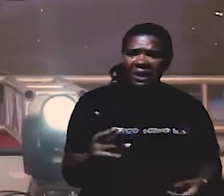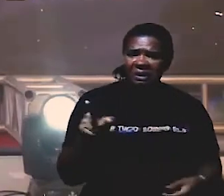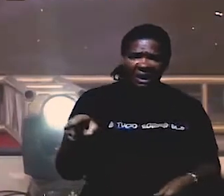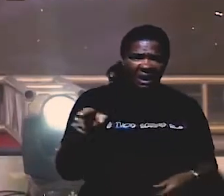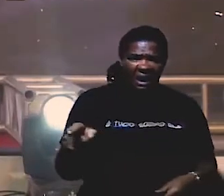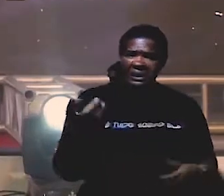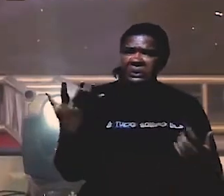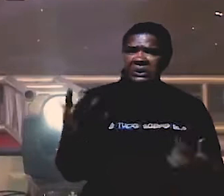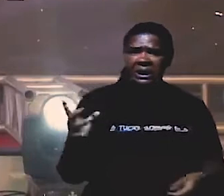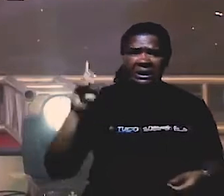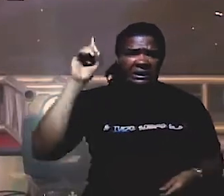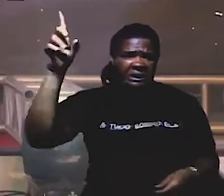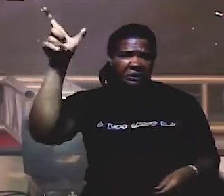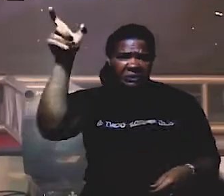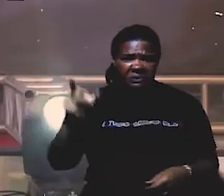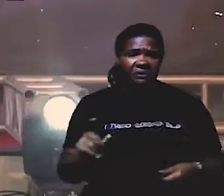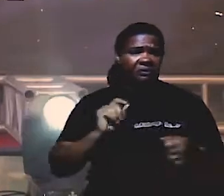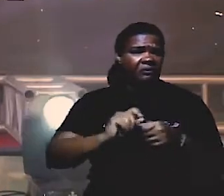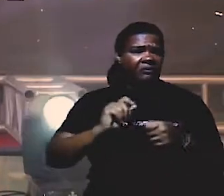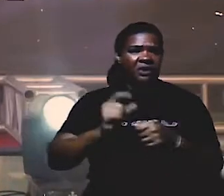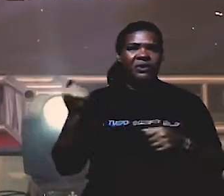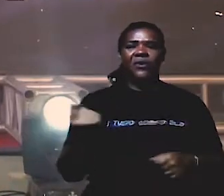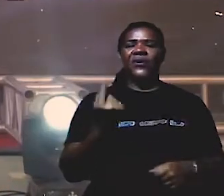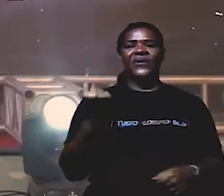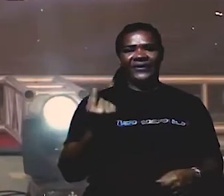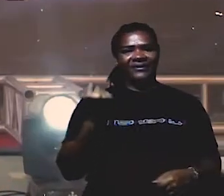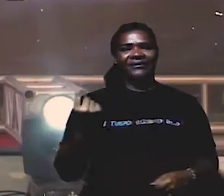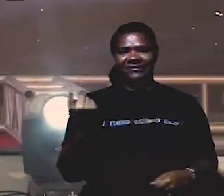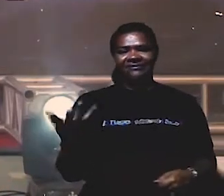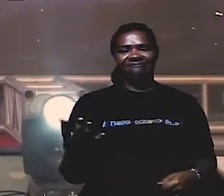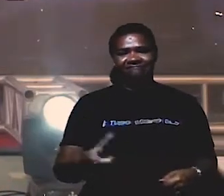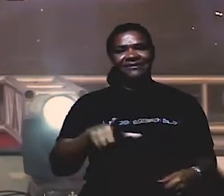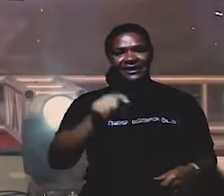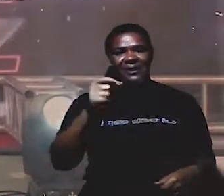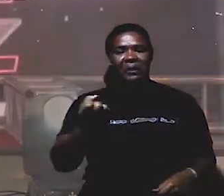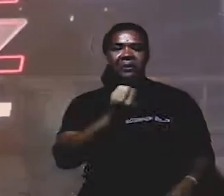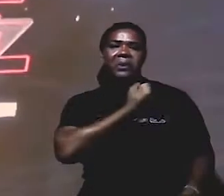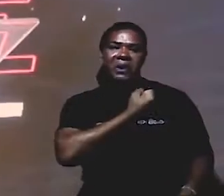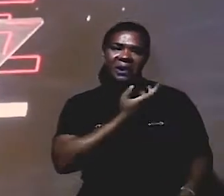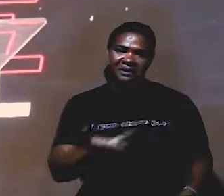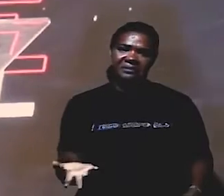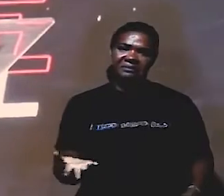ele. Deus te fez alguém único. A insegurança precisa morrer.